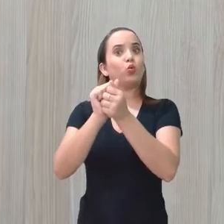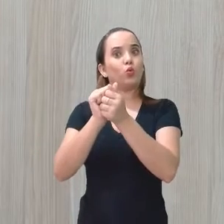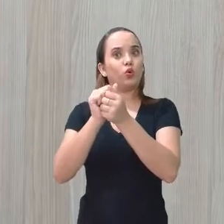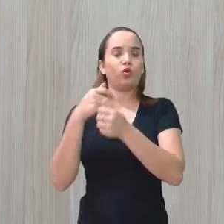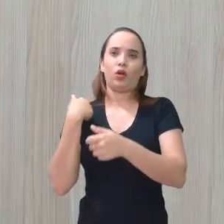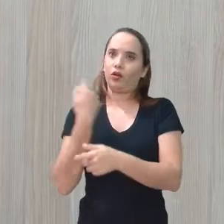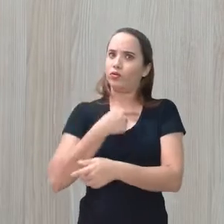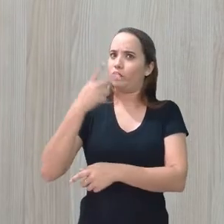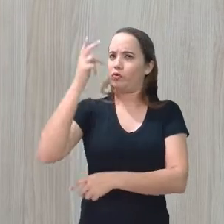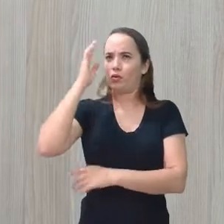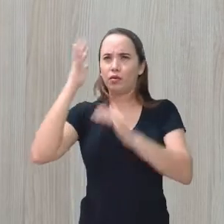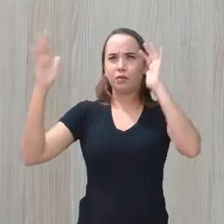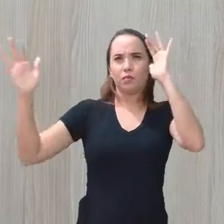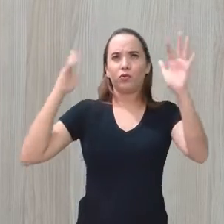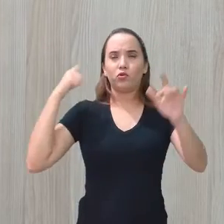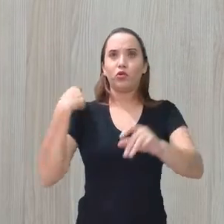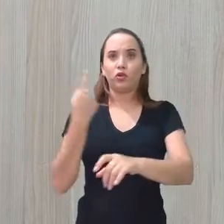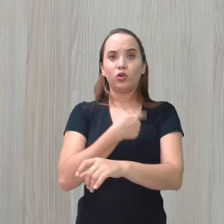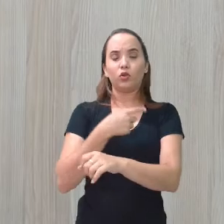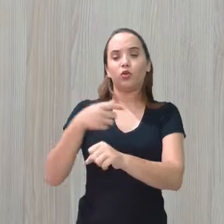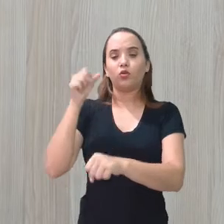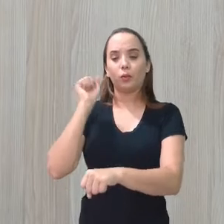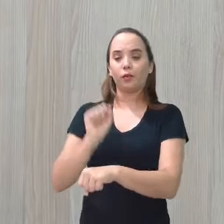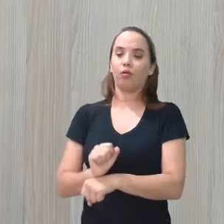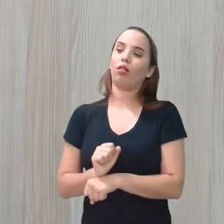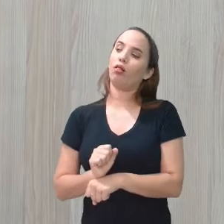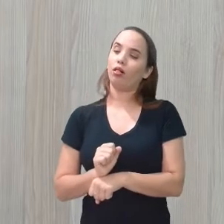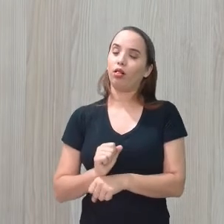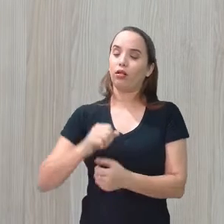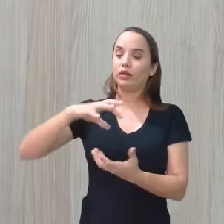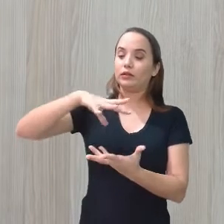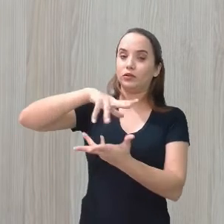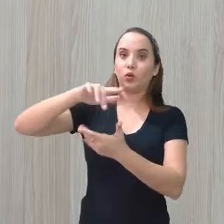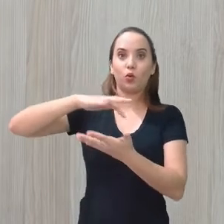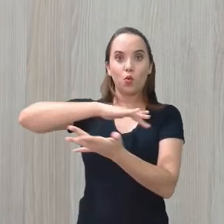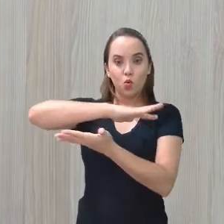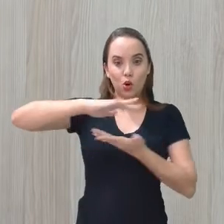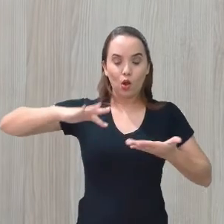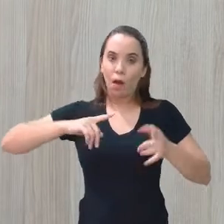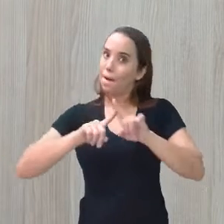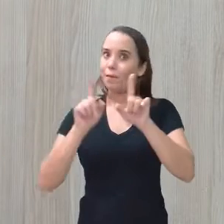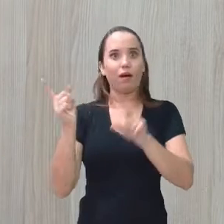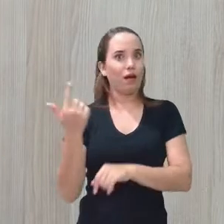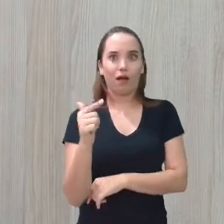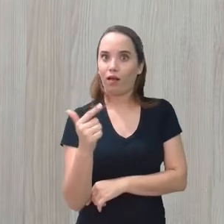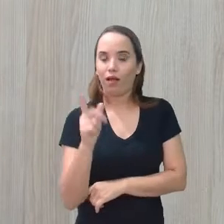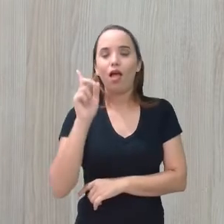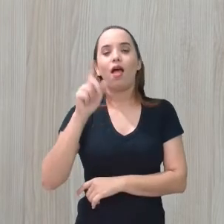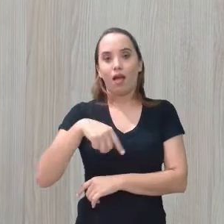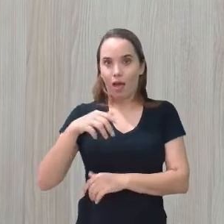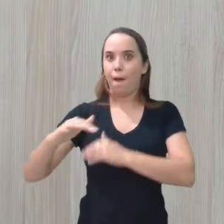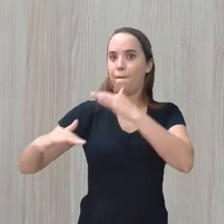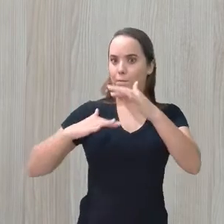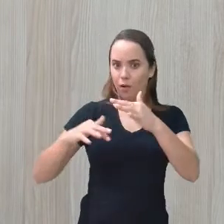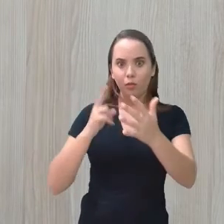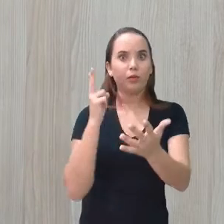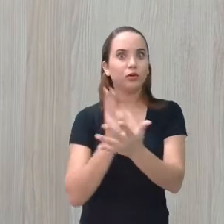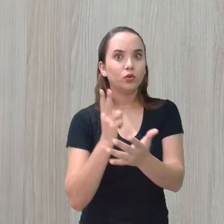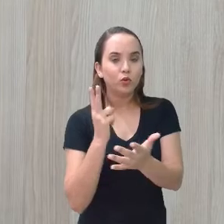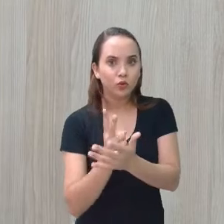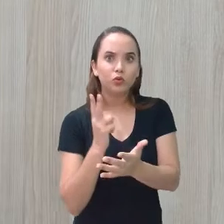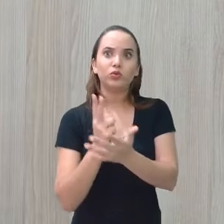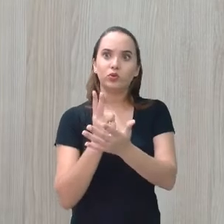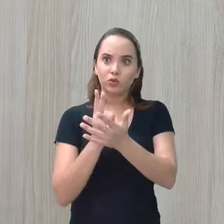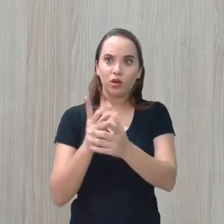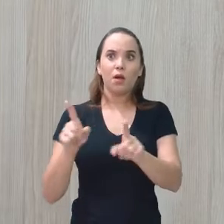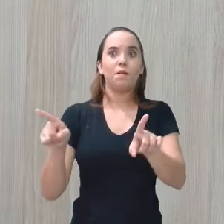gente imagina que estamos parados assim no universo, mas não, nós estamos em constante movimento e originamos também no movimento de